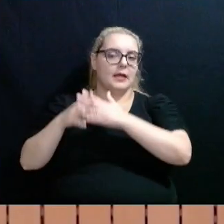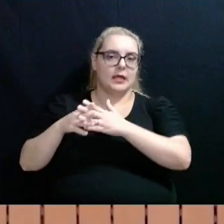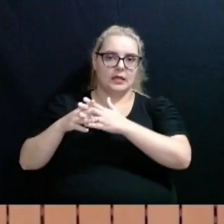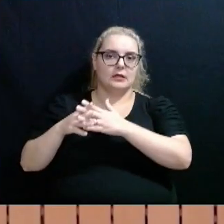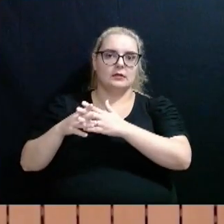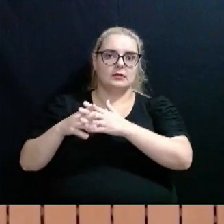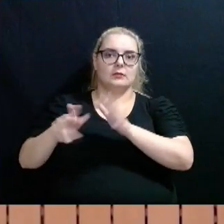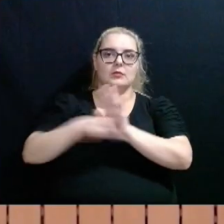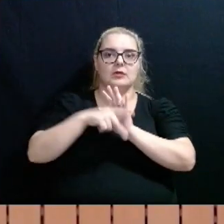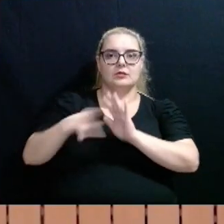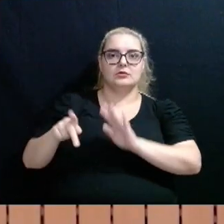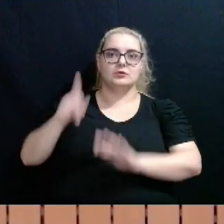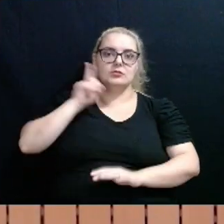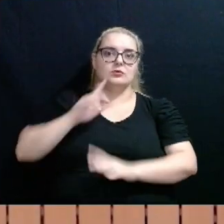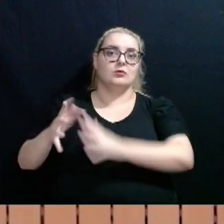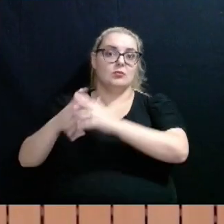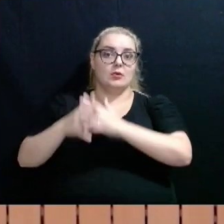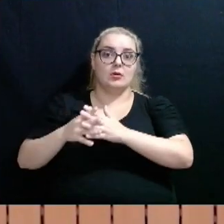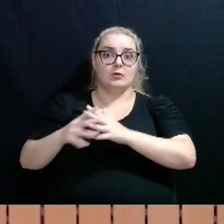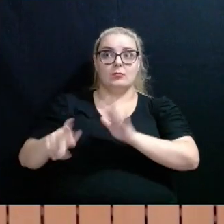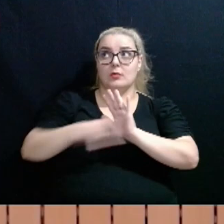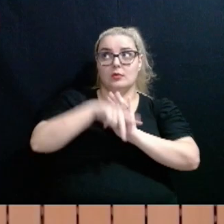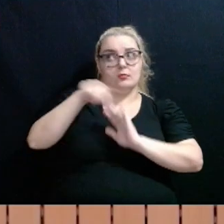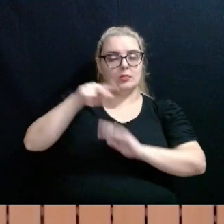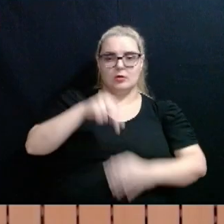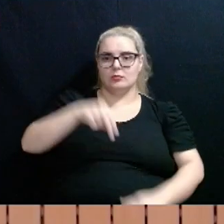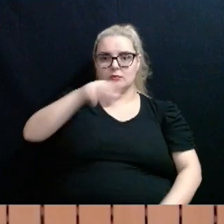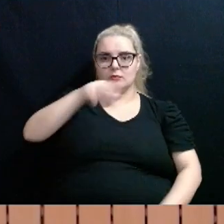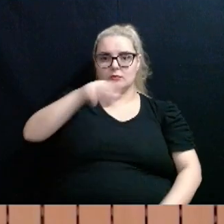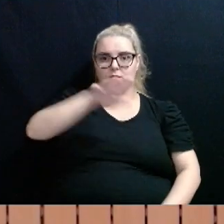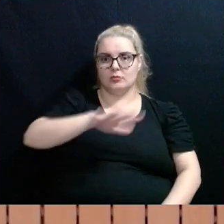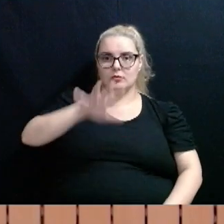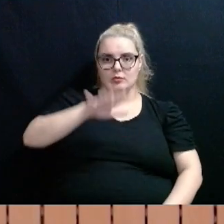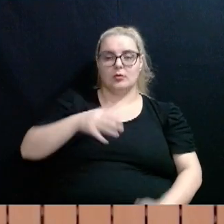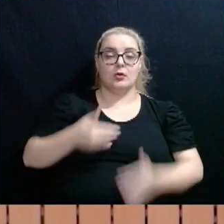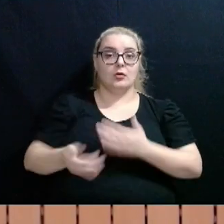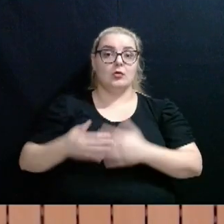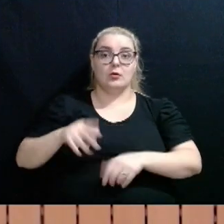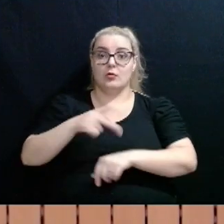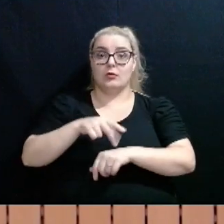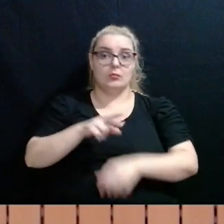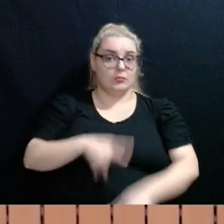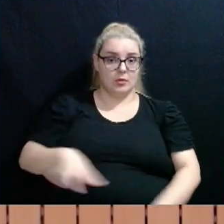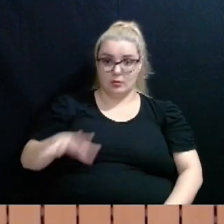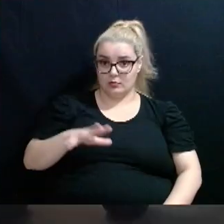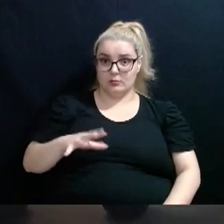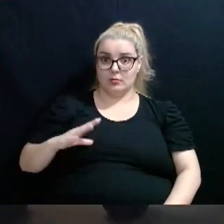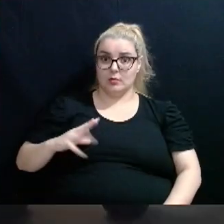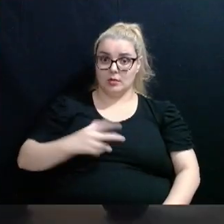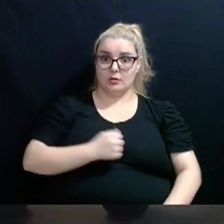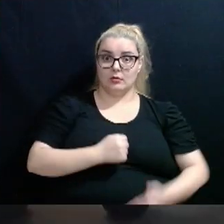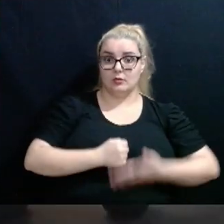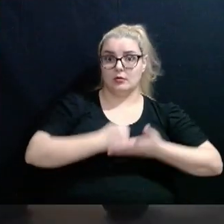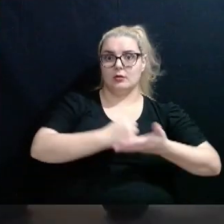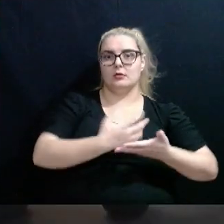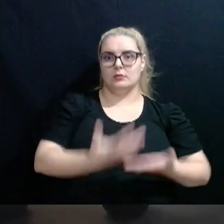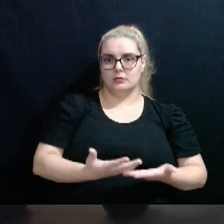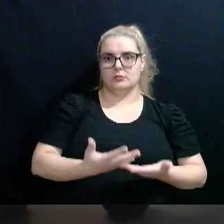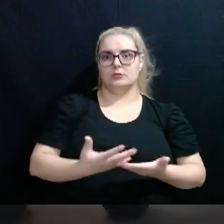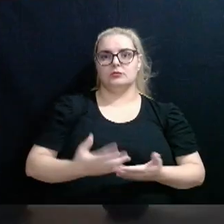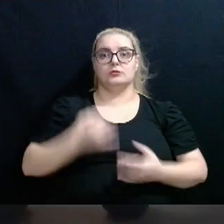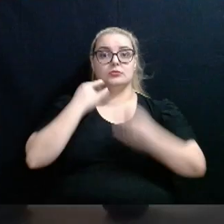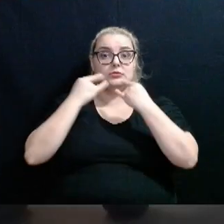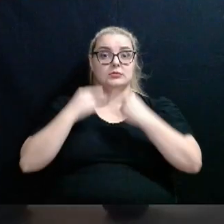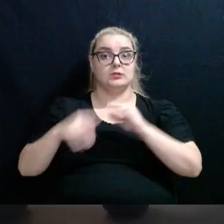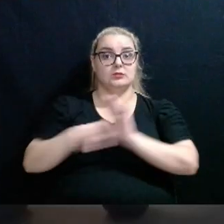A disposição de intervir em qualquer país da região para salvaguardar os interesses americanos. Durante o encontro